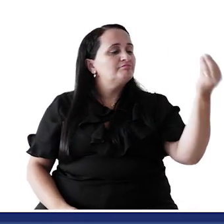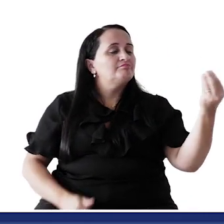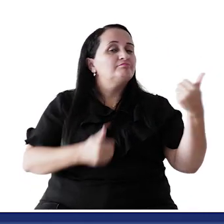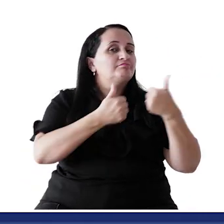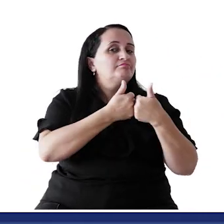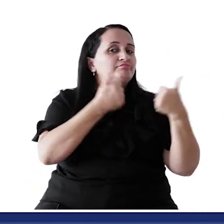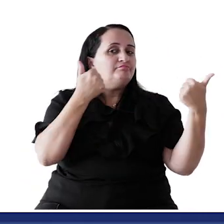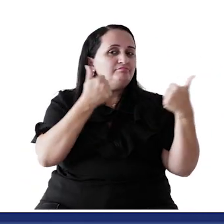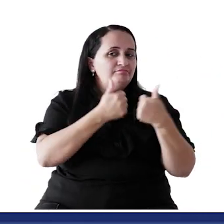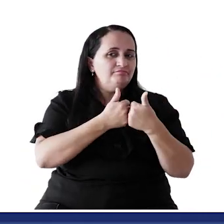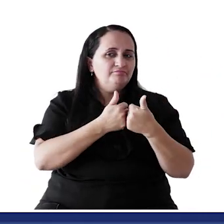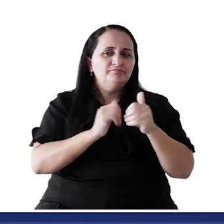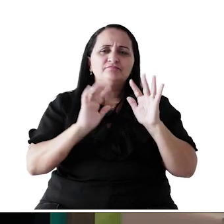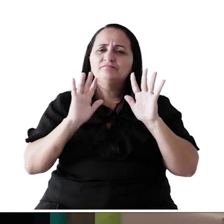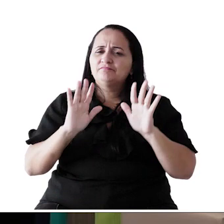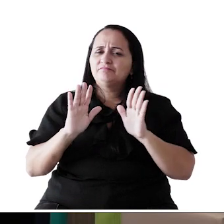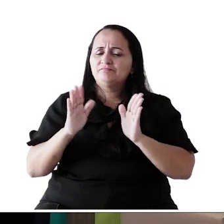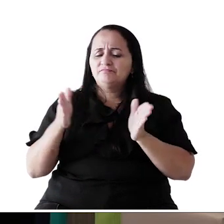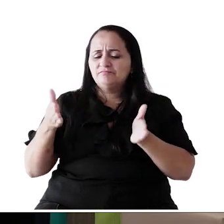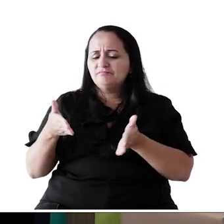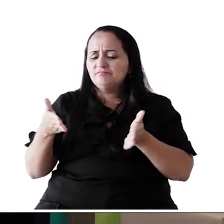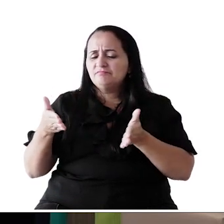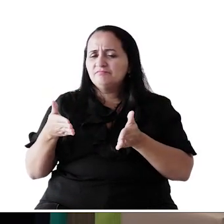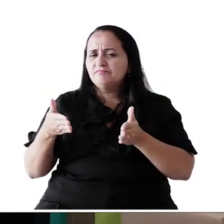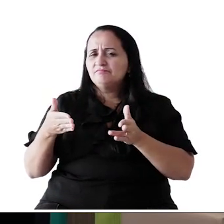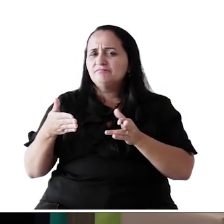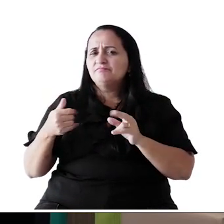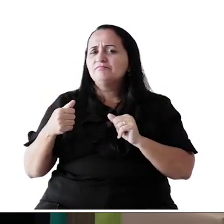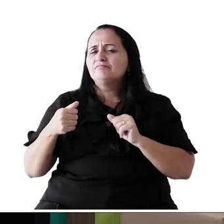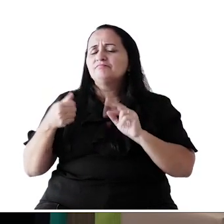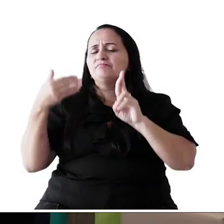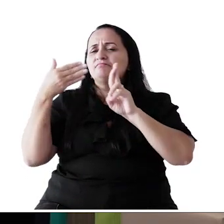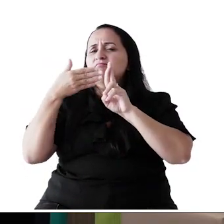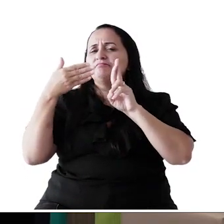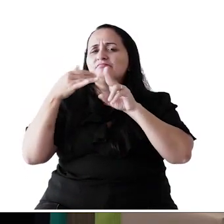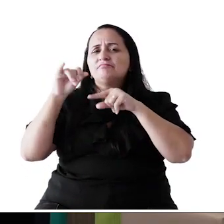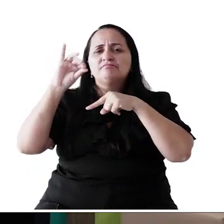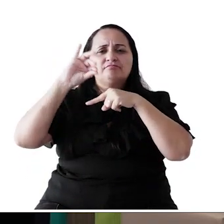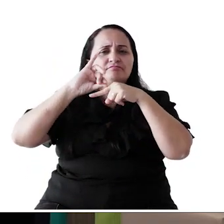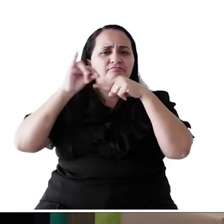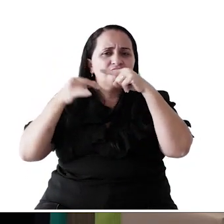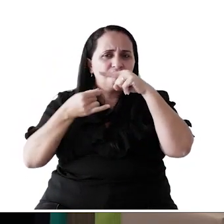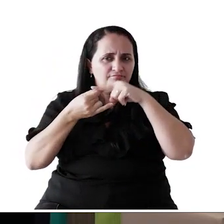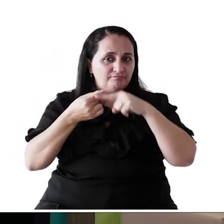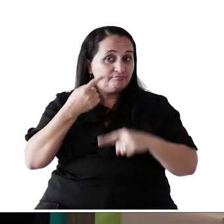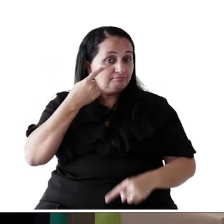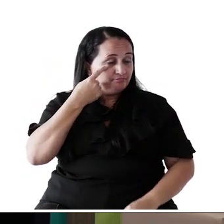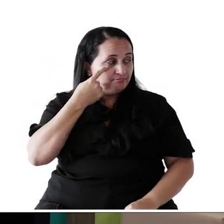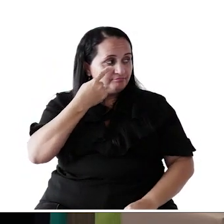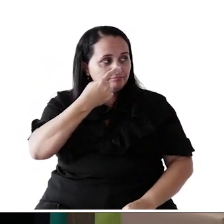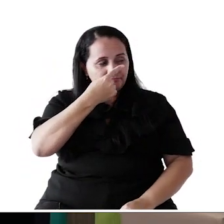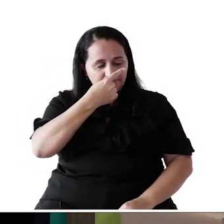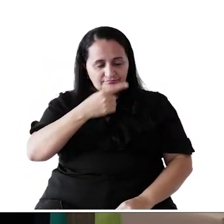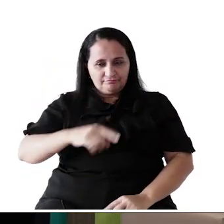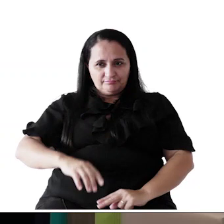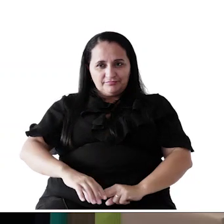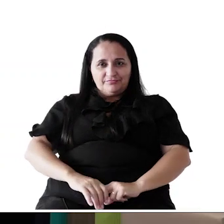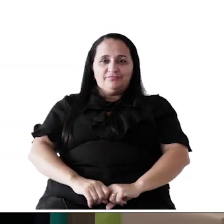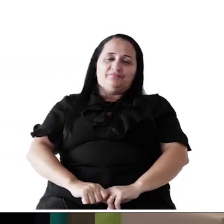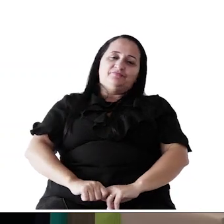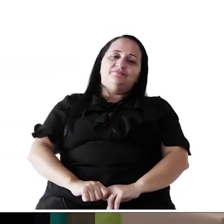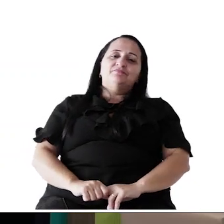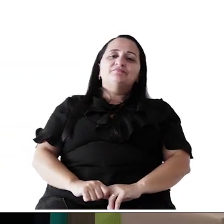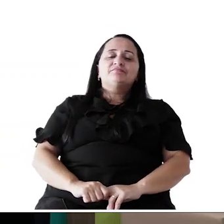de torta que restaram para Ana? Imaginem que essa minha torta é retangular. Ela está dividida